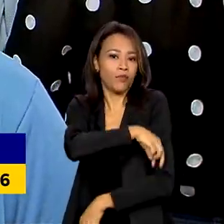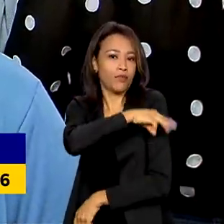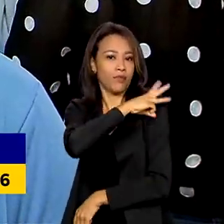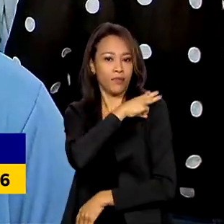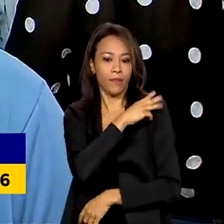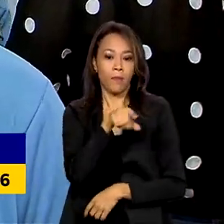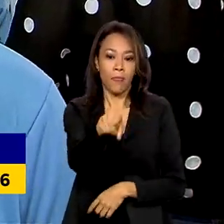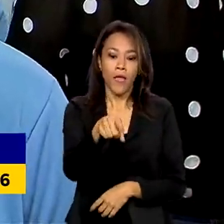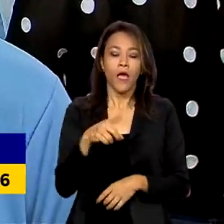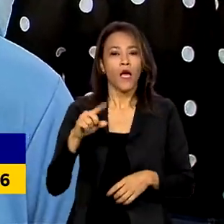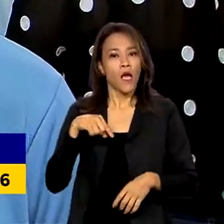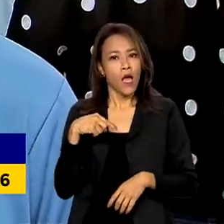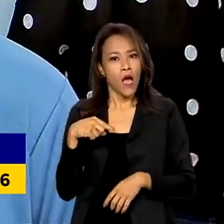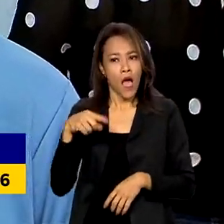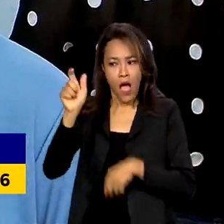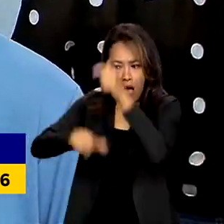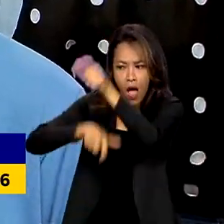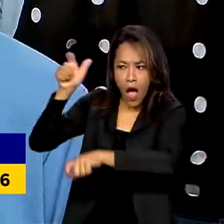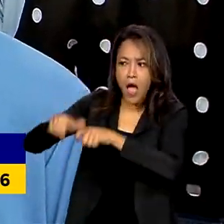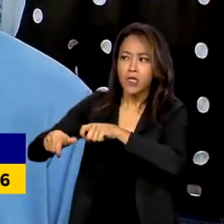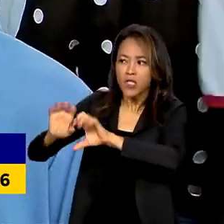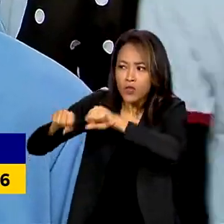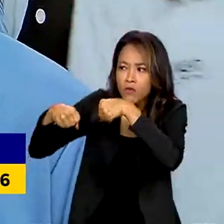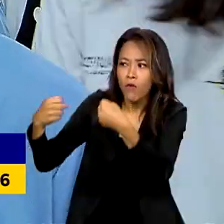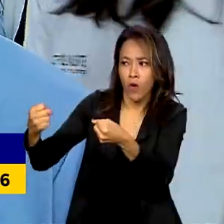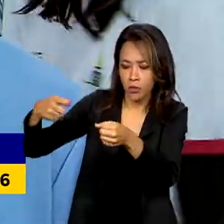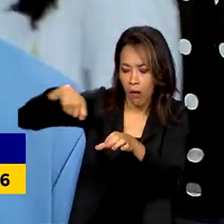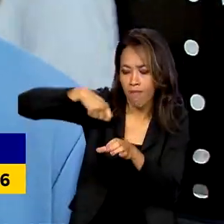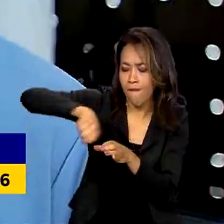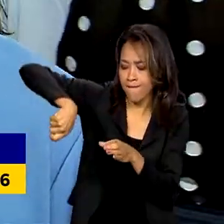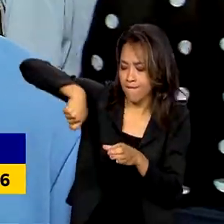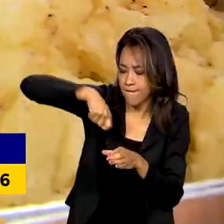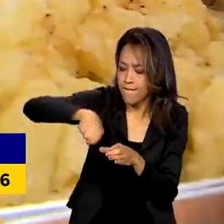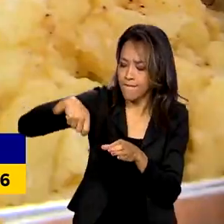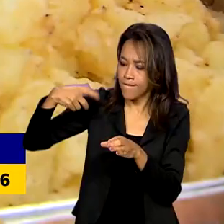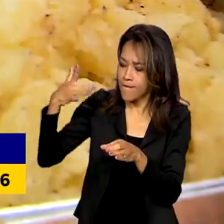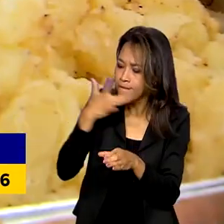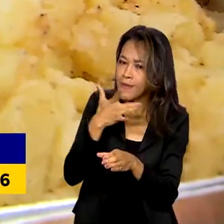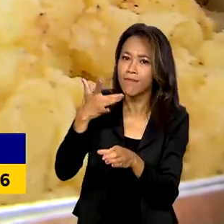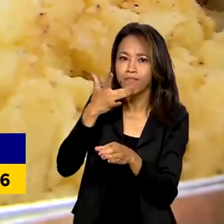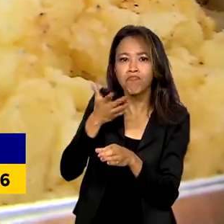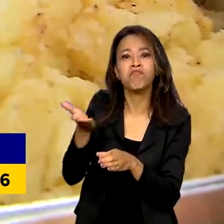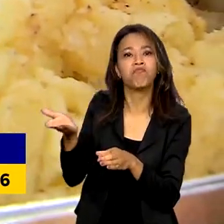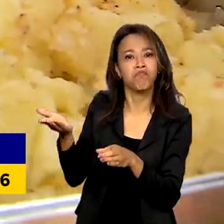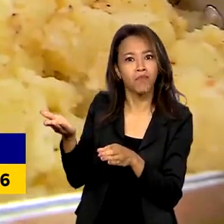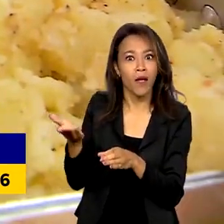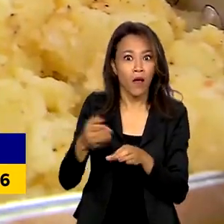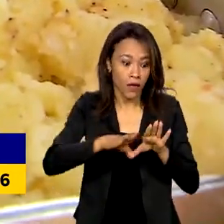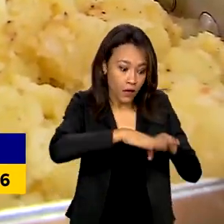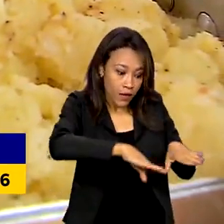para fazer a merenda e é muito importante porque muitas